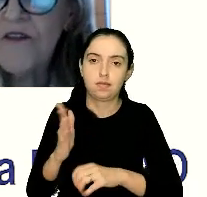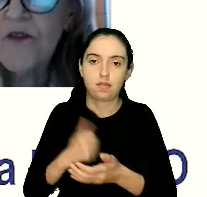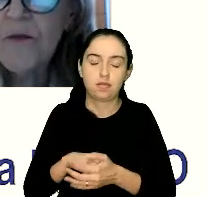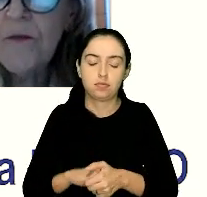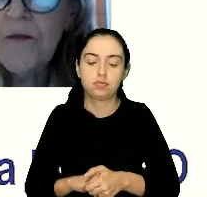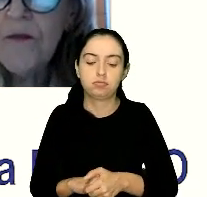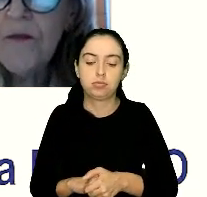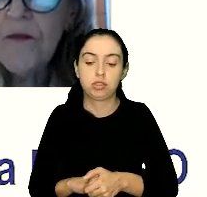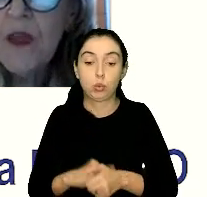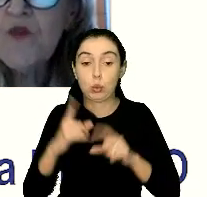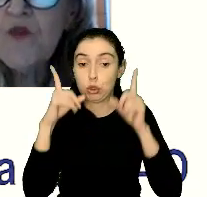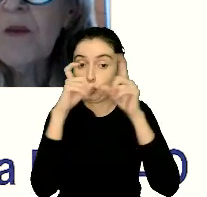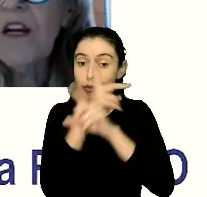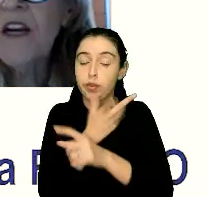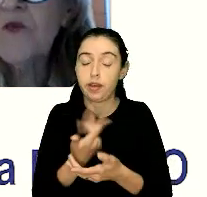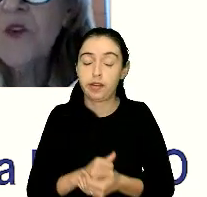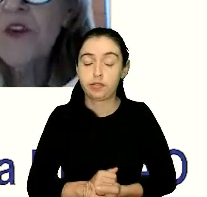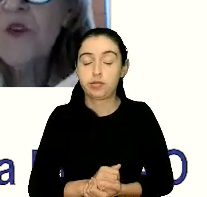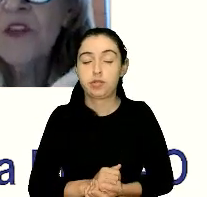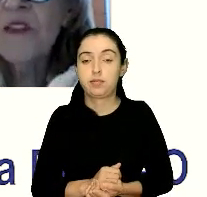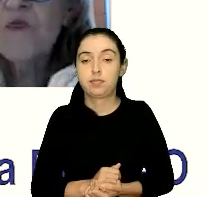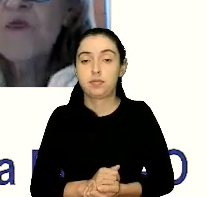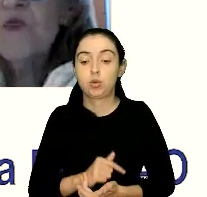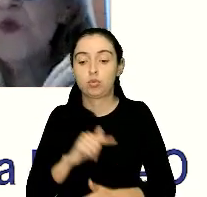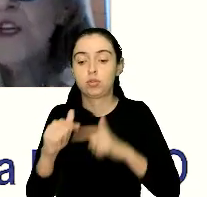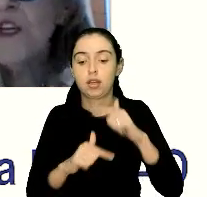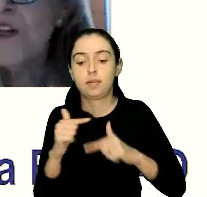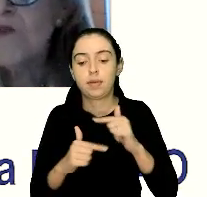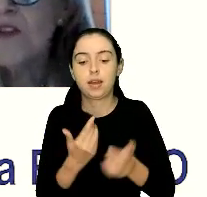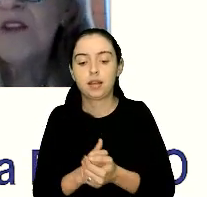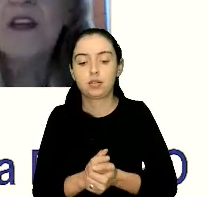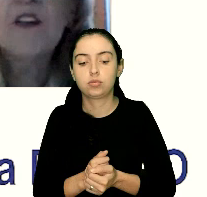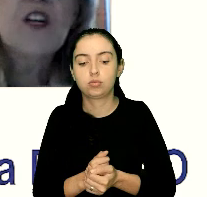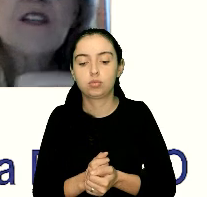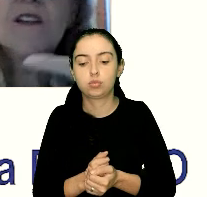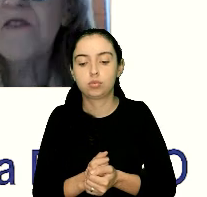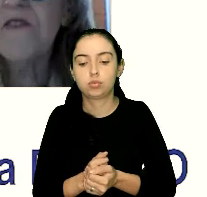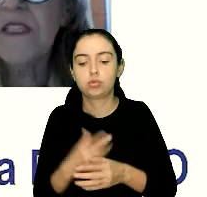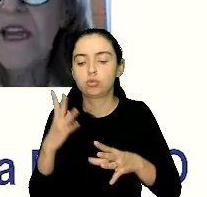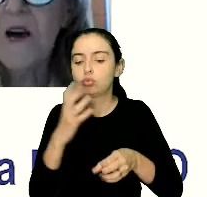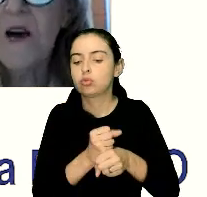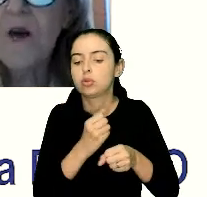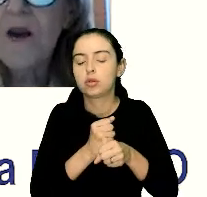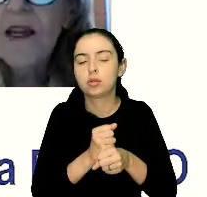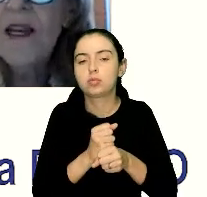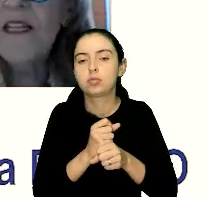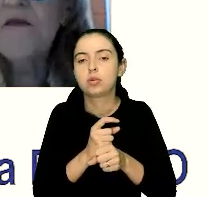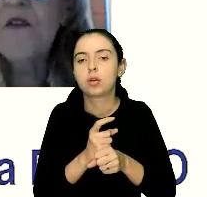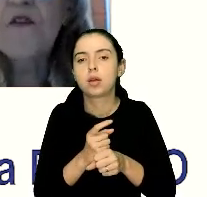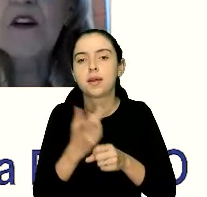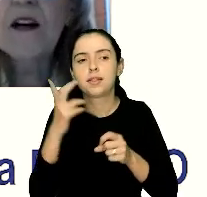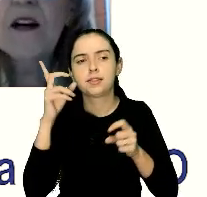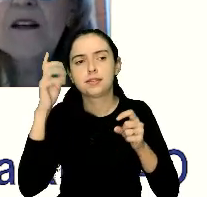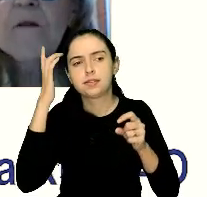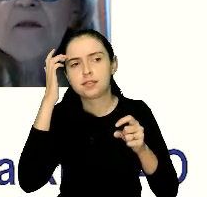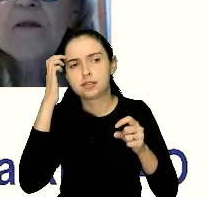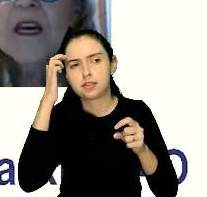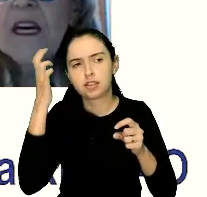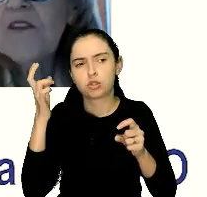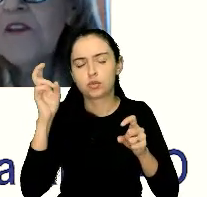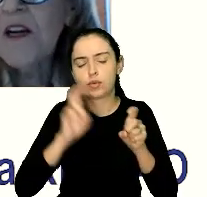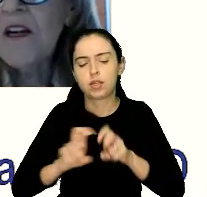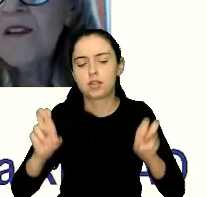grande desafio. Os trabalhadores, com a questão dos algoritmos, da inteligência artificial, eles vão